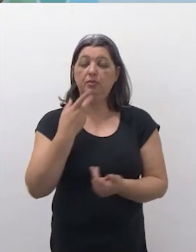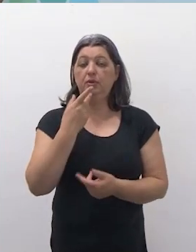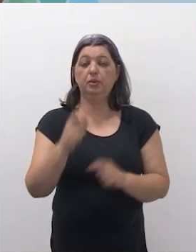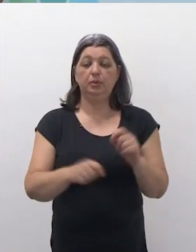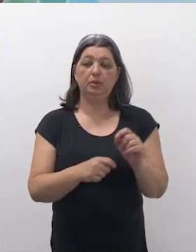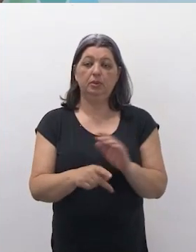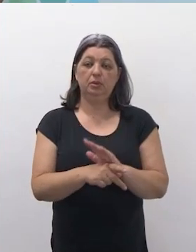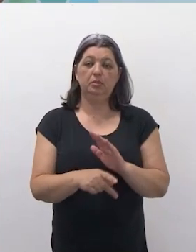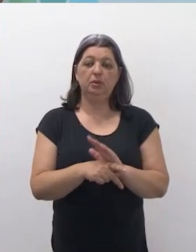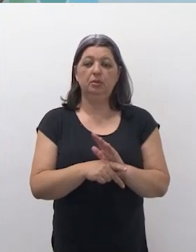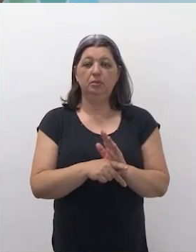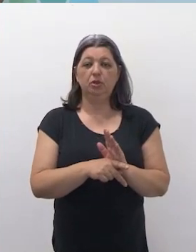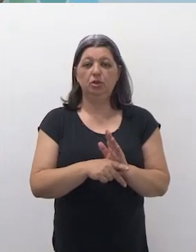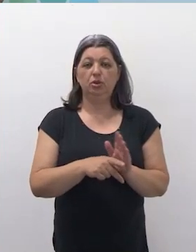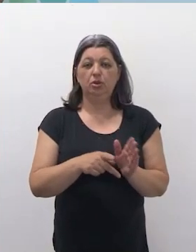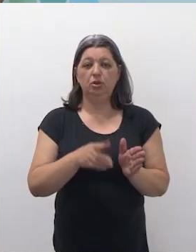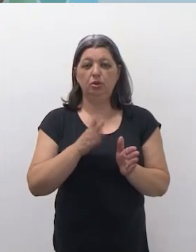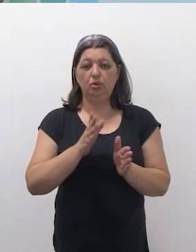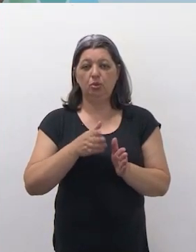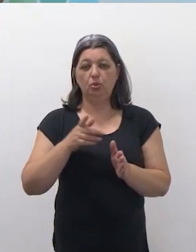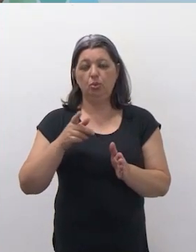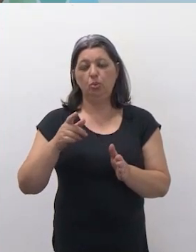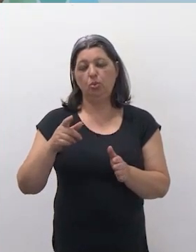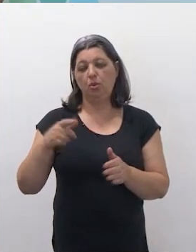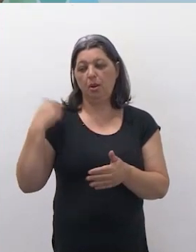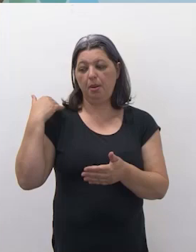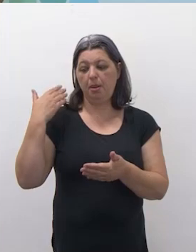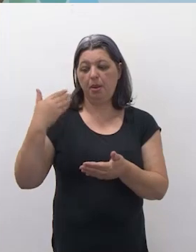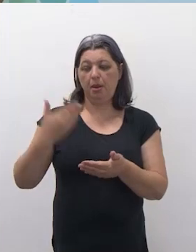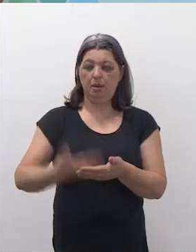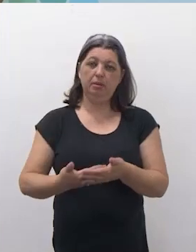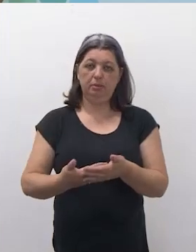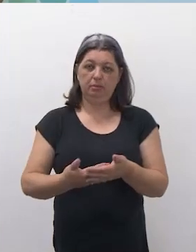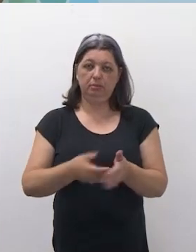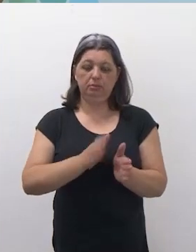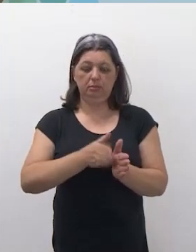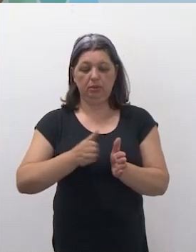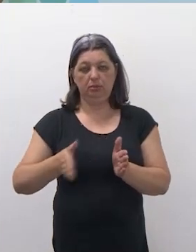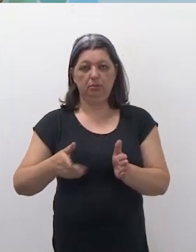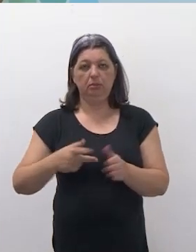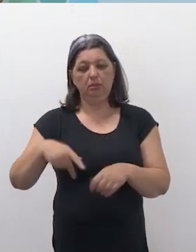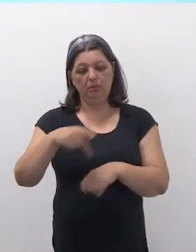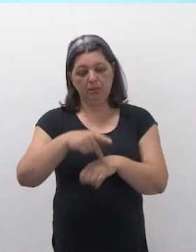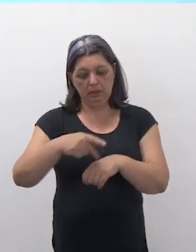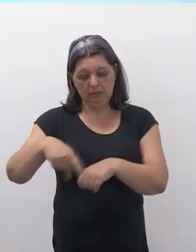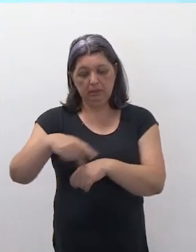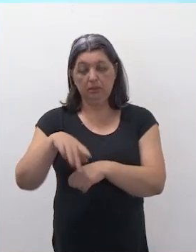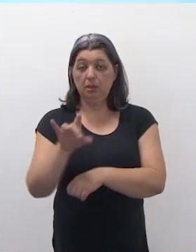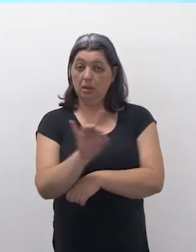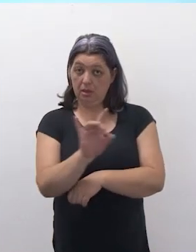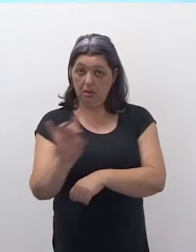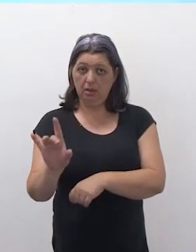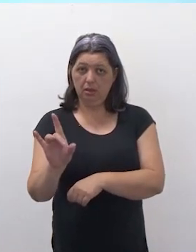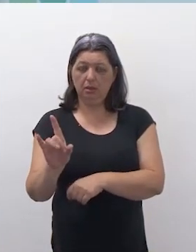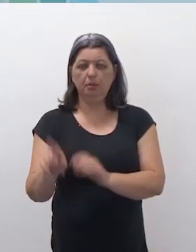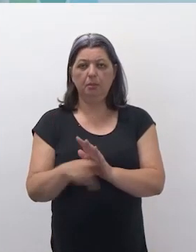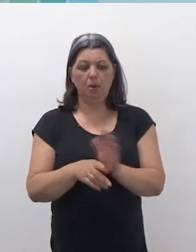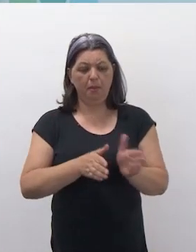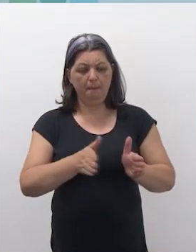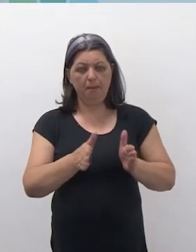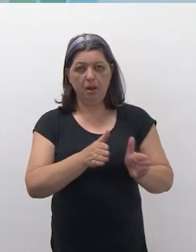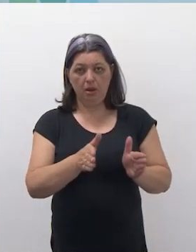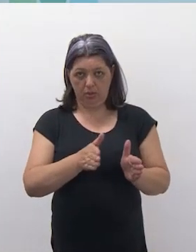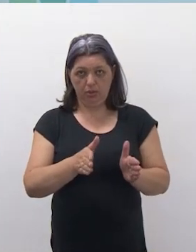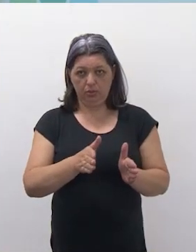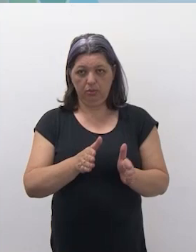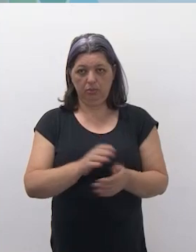questão cronológica, né, é que a gente tem que entender que justamente cada país, cada processo vai passar por esse tempo, né, vamos dizer, pelo